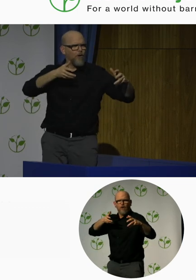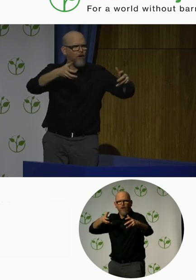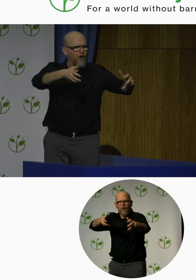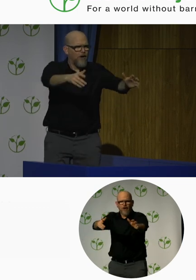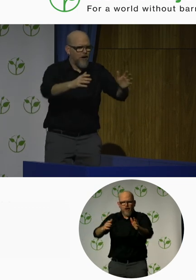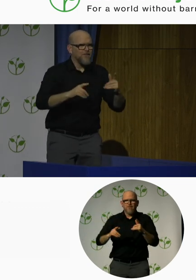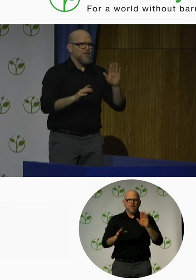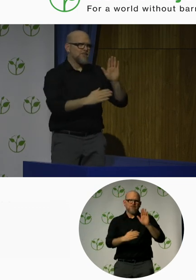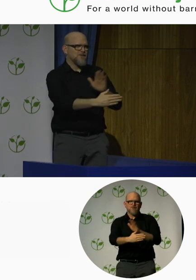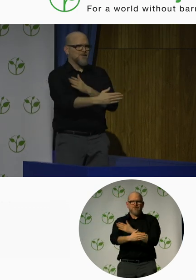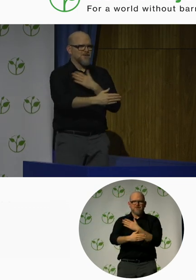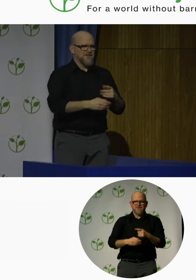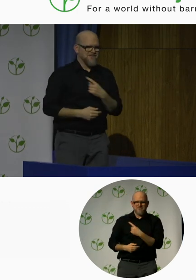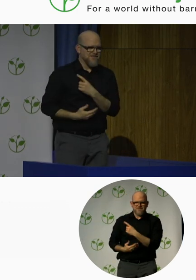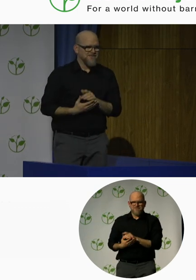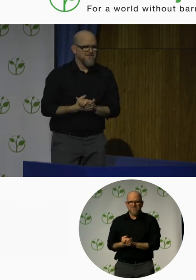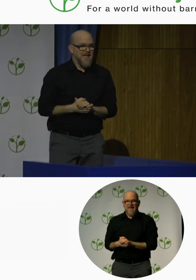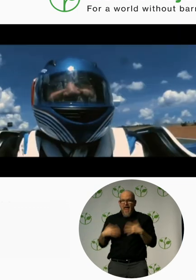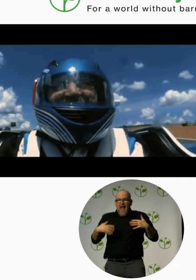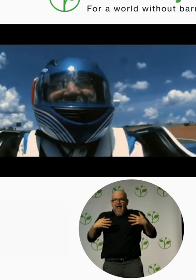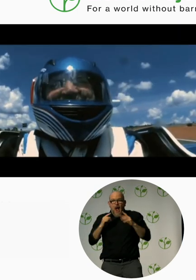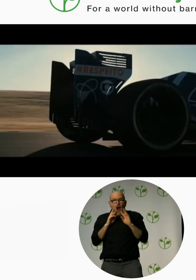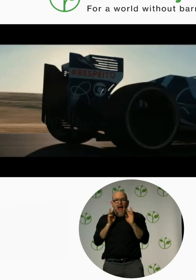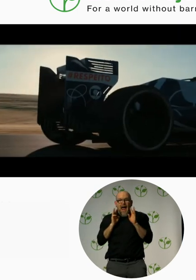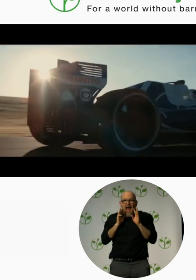That's serious, guys! Caramba!